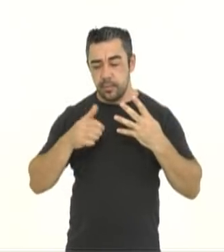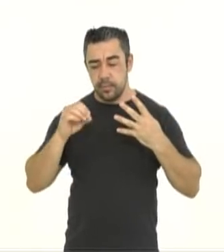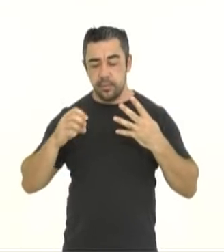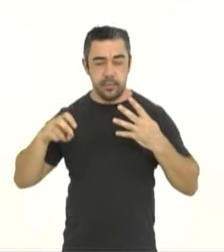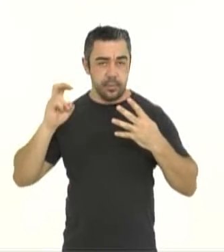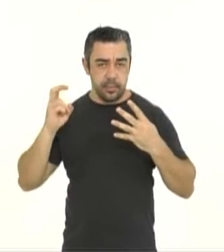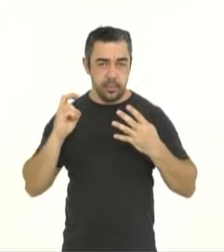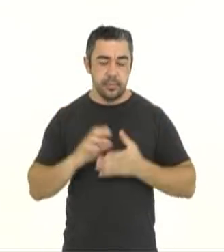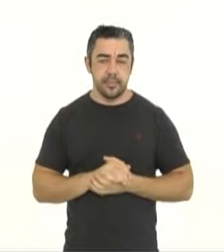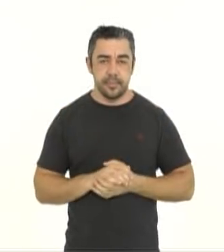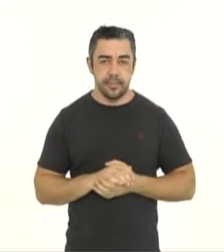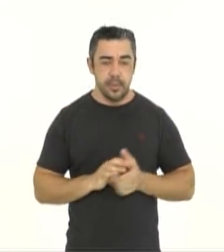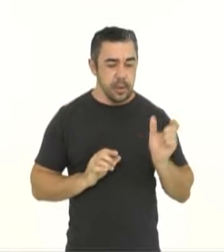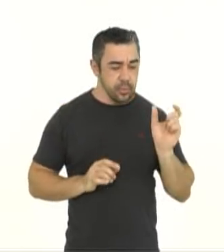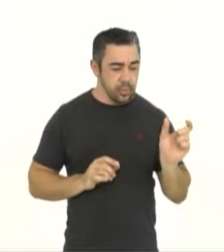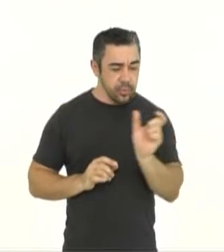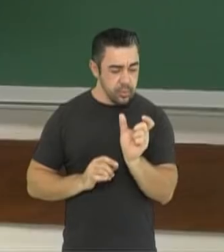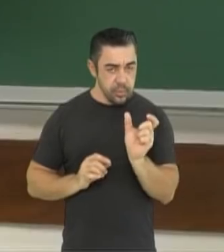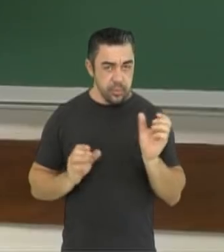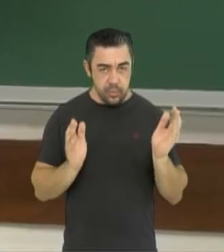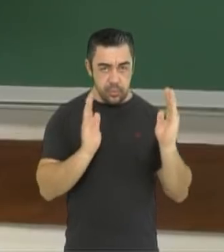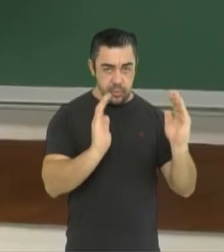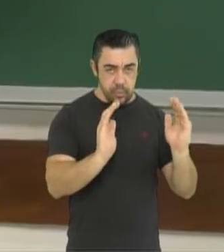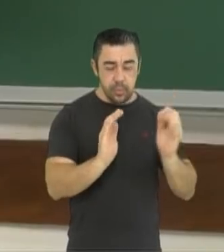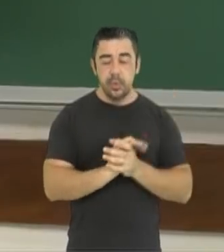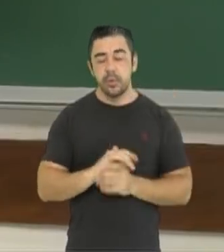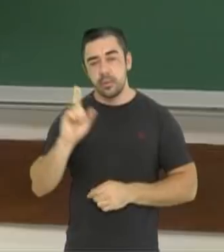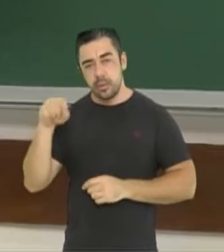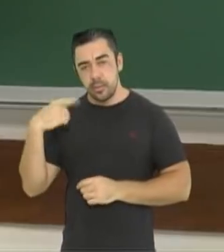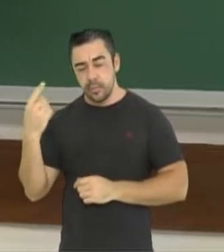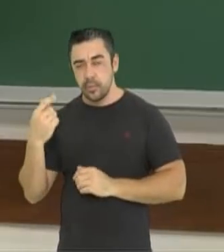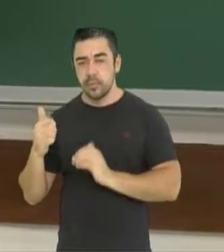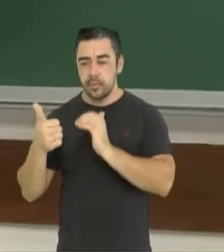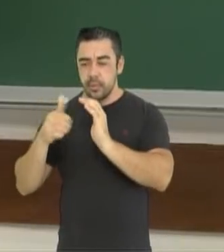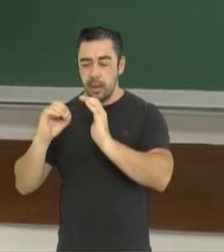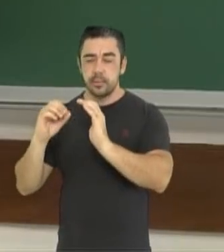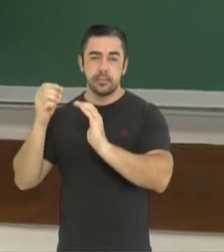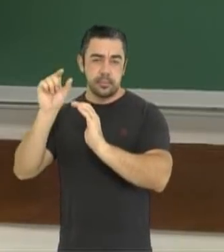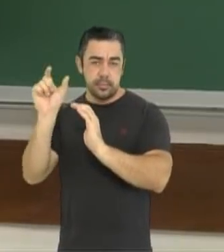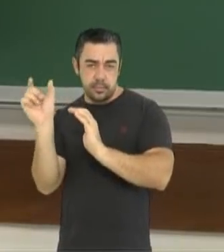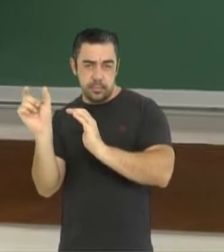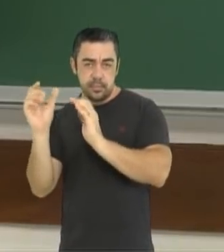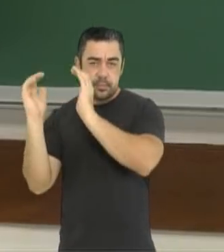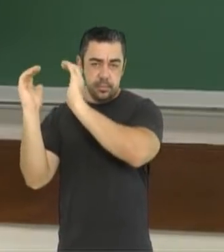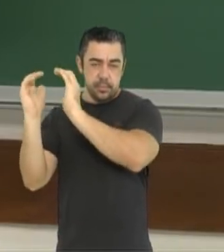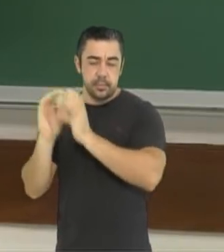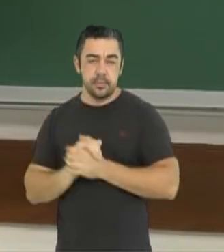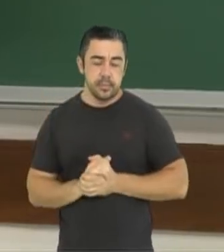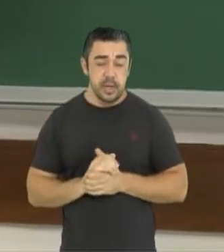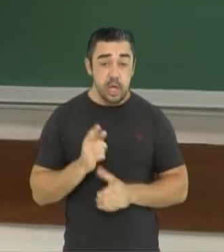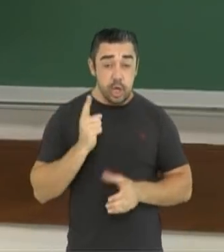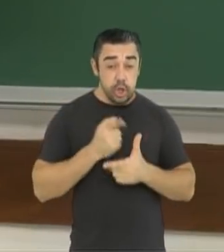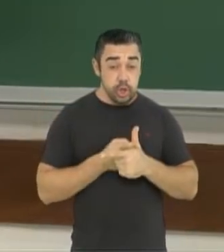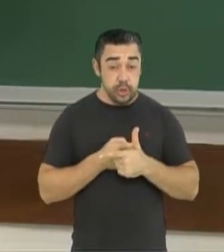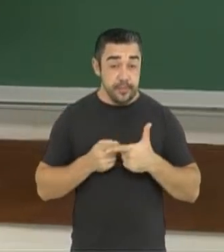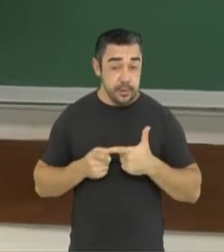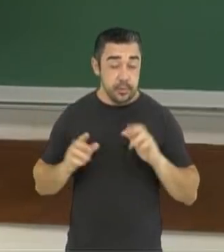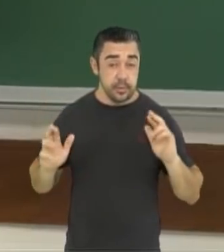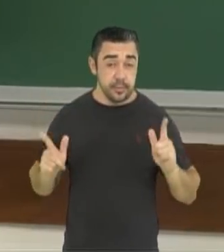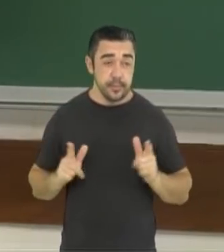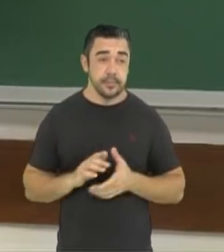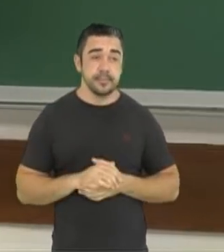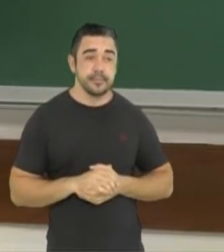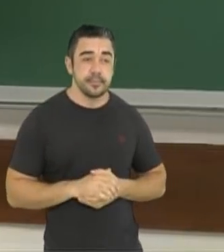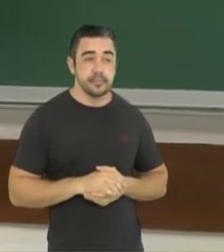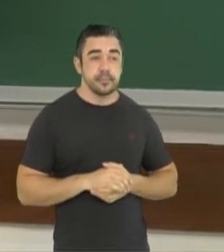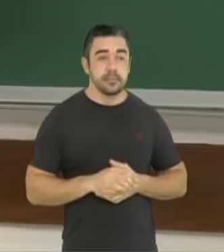parte inteira, repito o 10 e somo o valor dos expoentes. Se eu vou fazer divisão, eu vou fazer o seguinte. Os